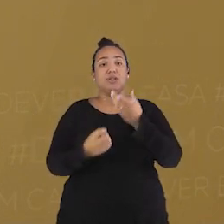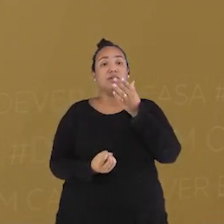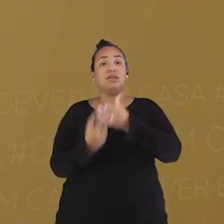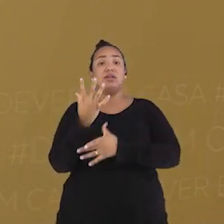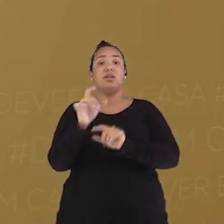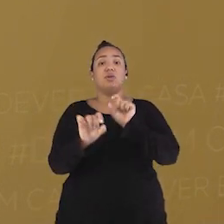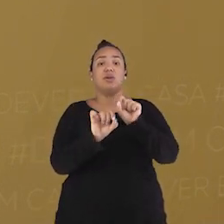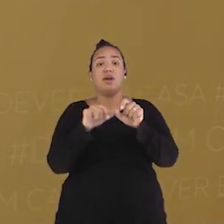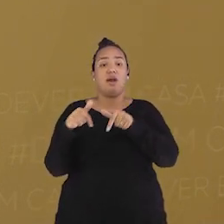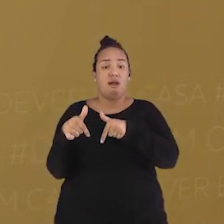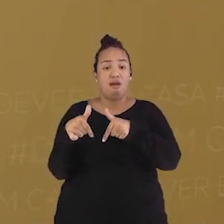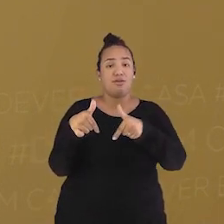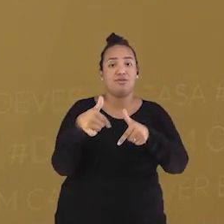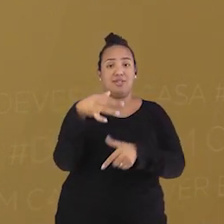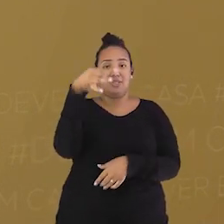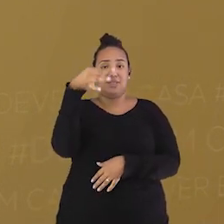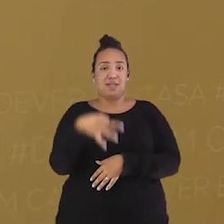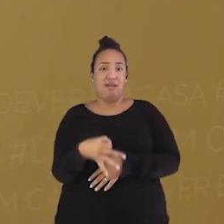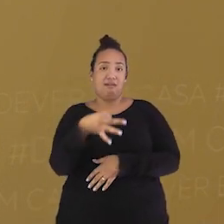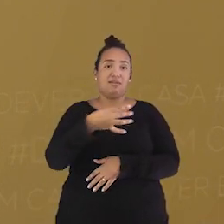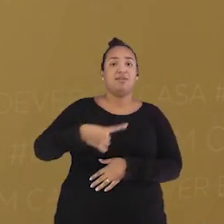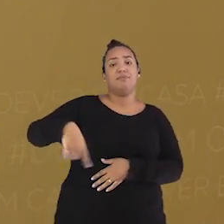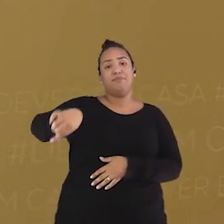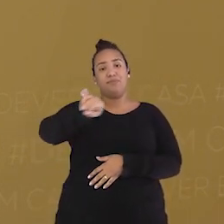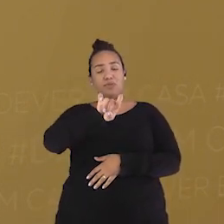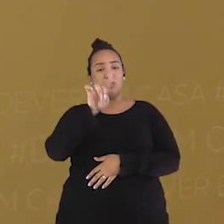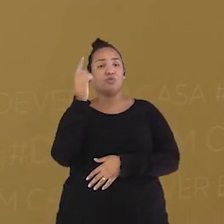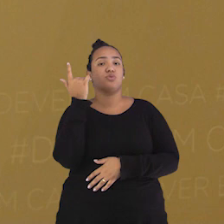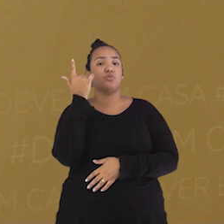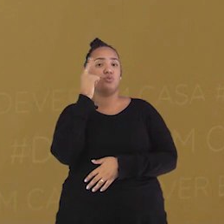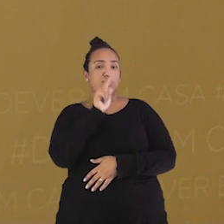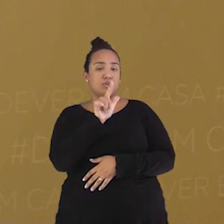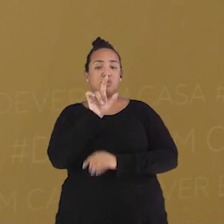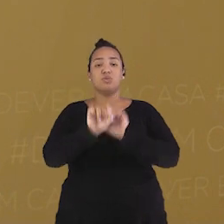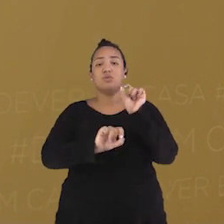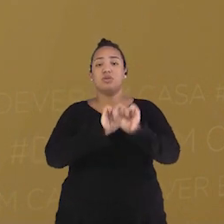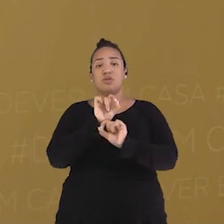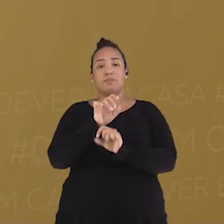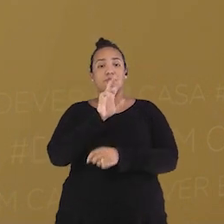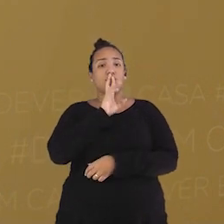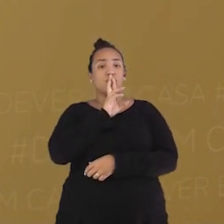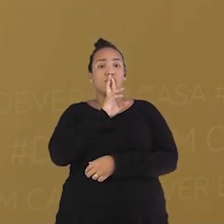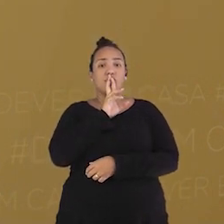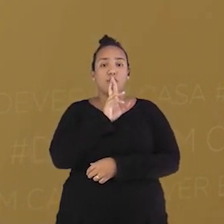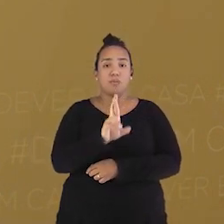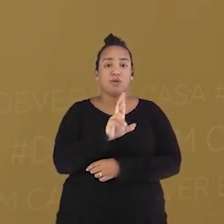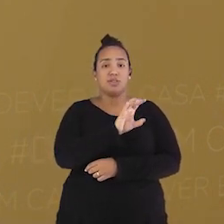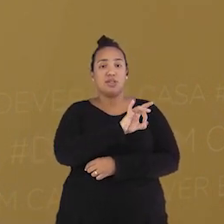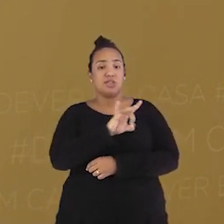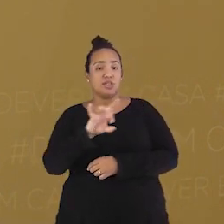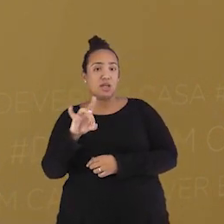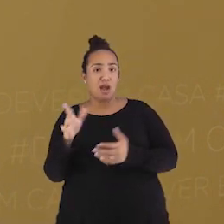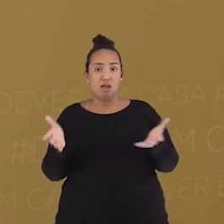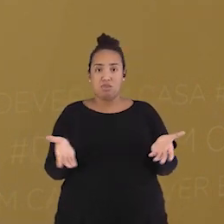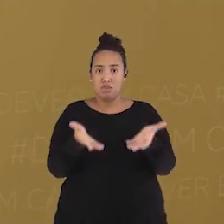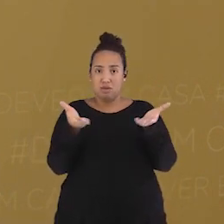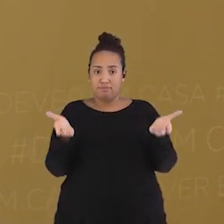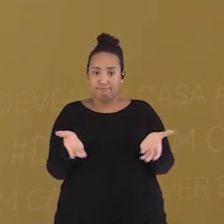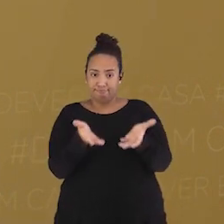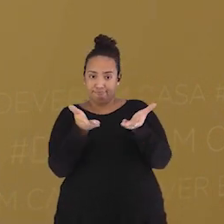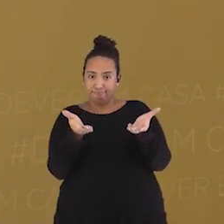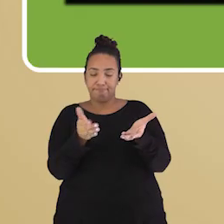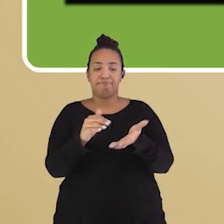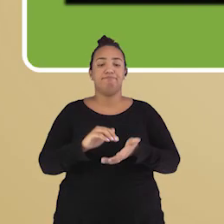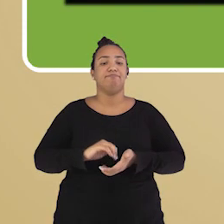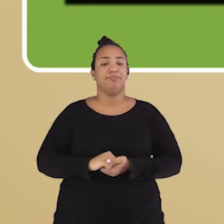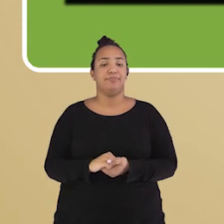as reações necessárias para que nós possamos ter respostas à altura de cada estímulo que